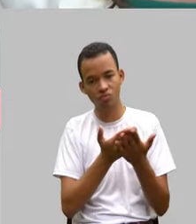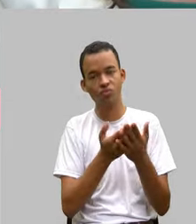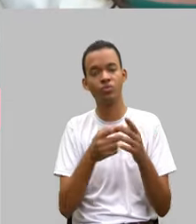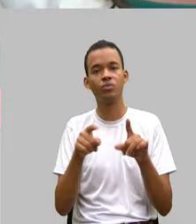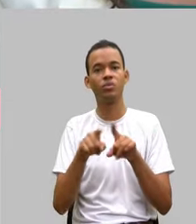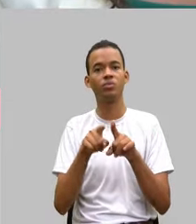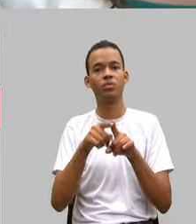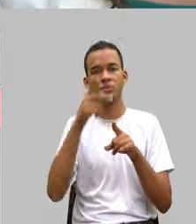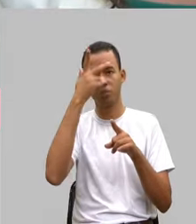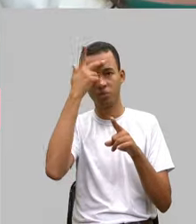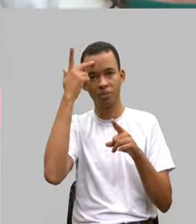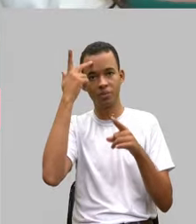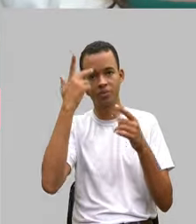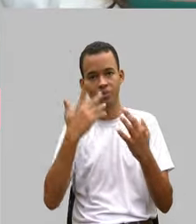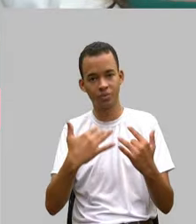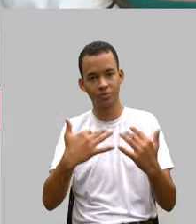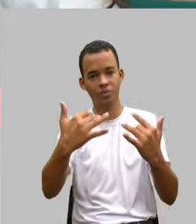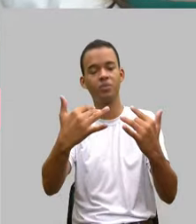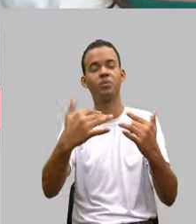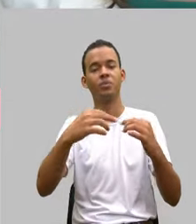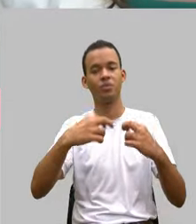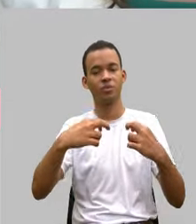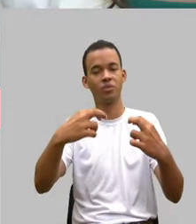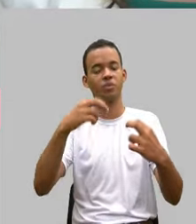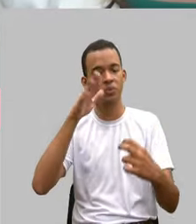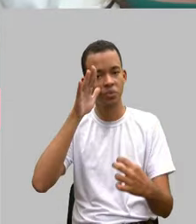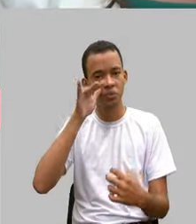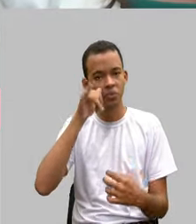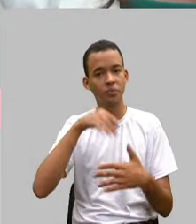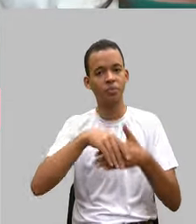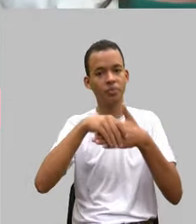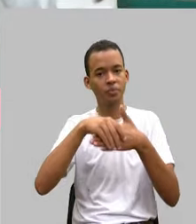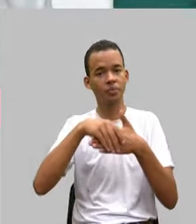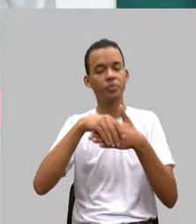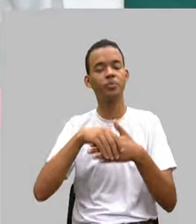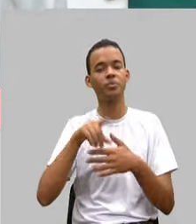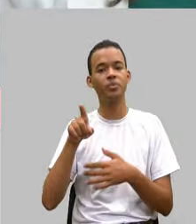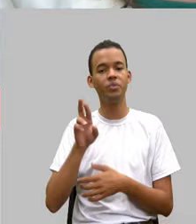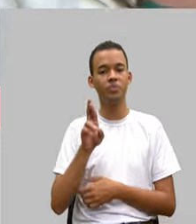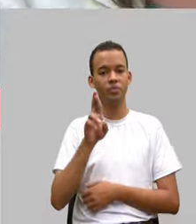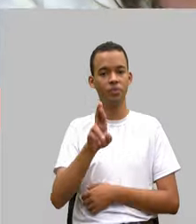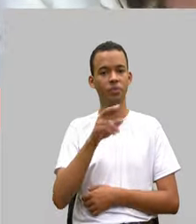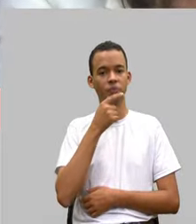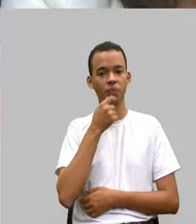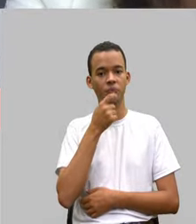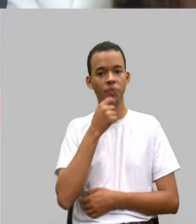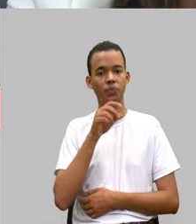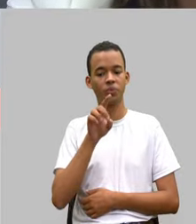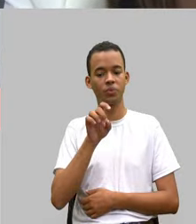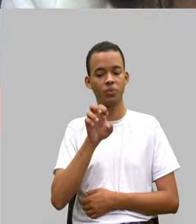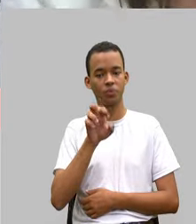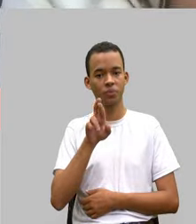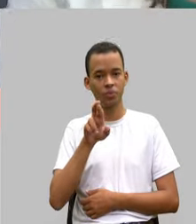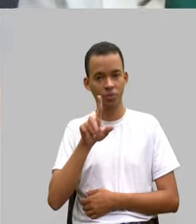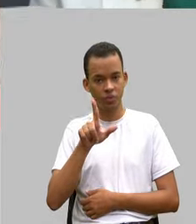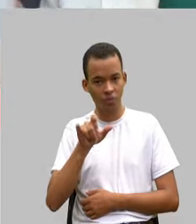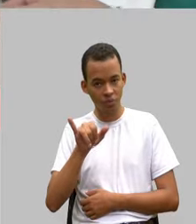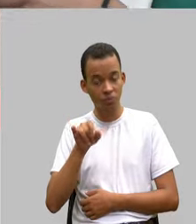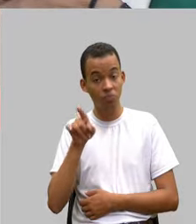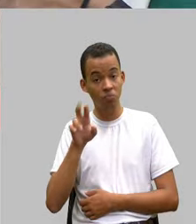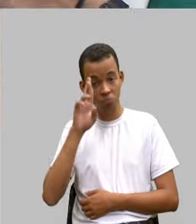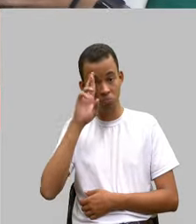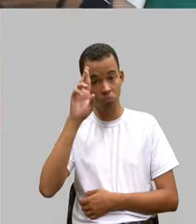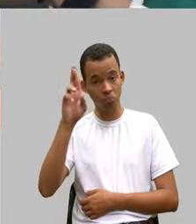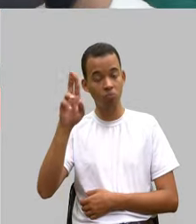nome do professor Derli que é o líder né em todas as pesquisa que nós temos no âmbito da nossaa Universidade que tratam de cannabis